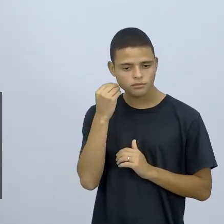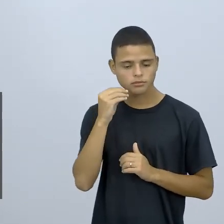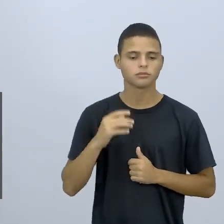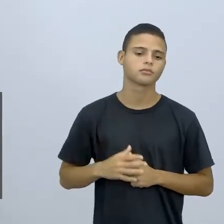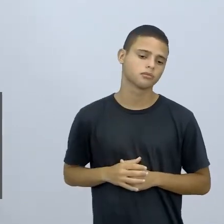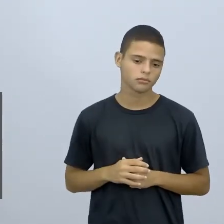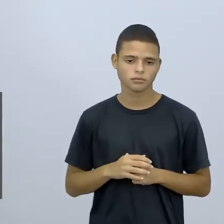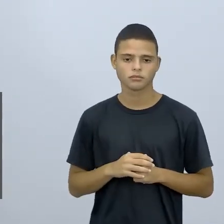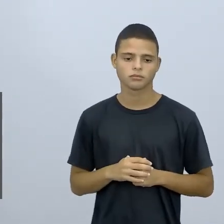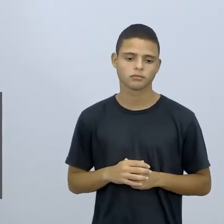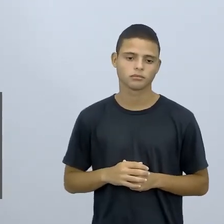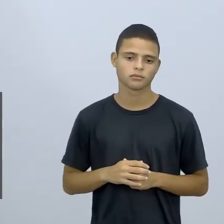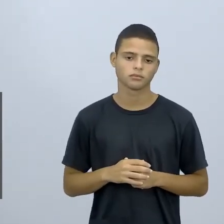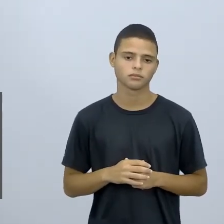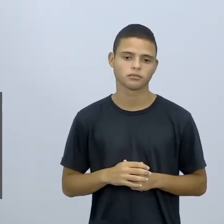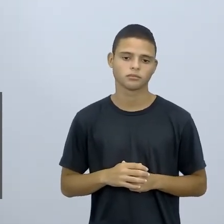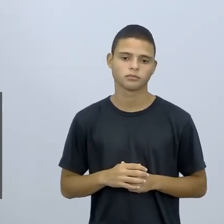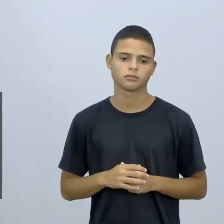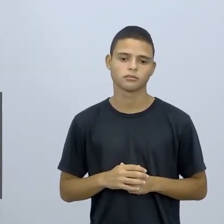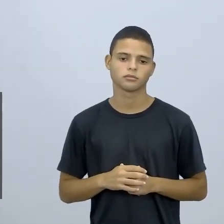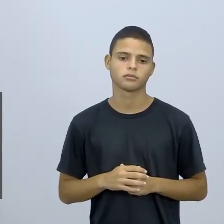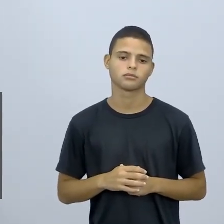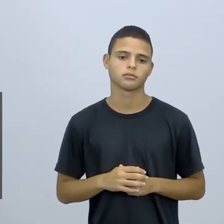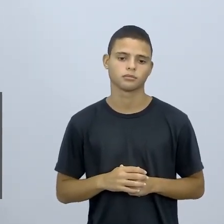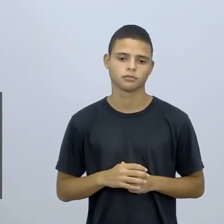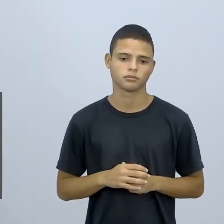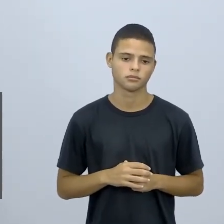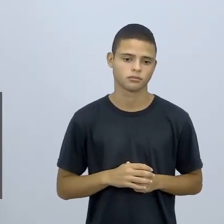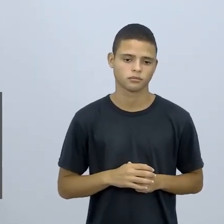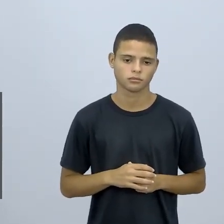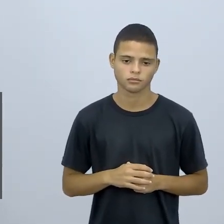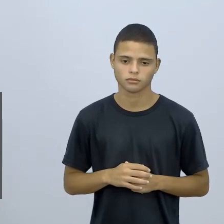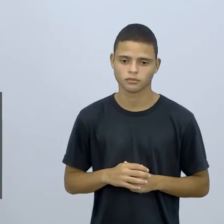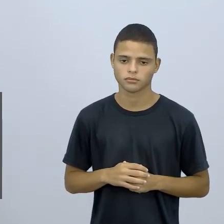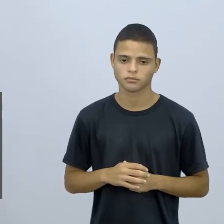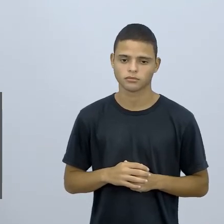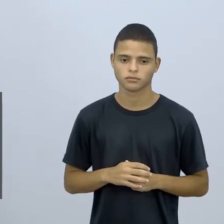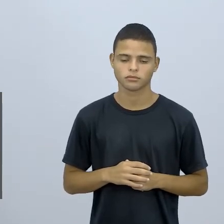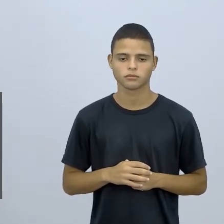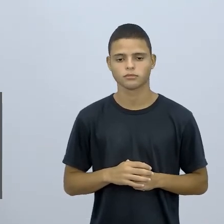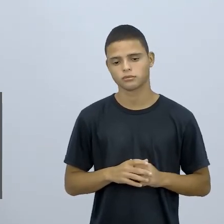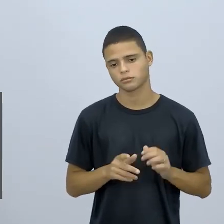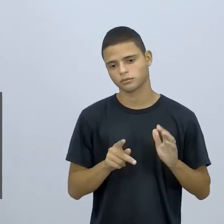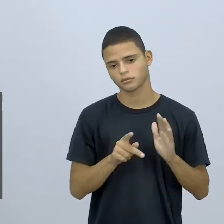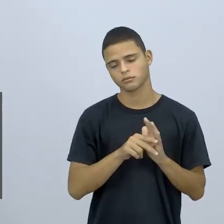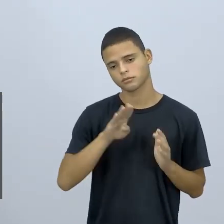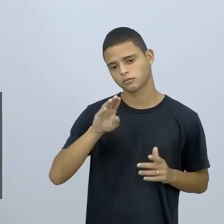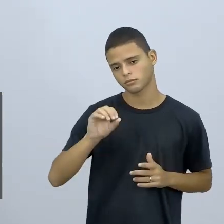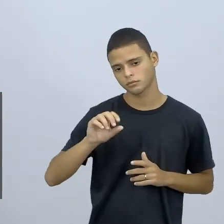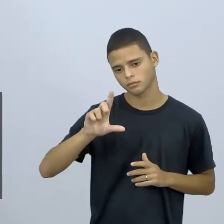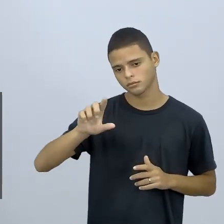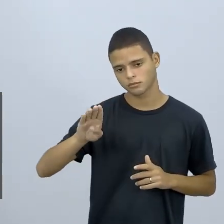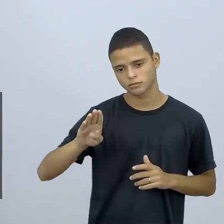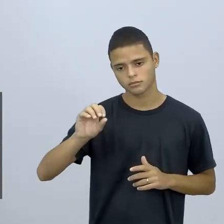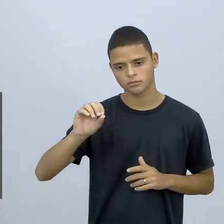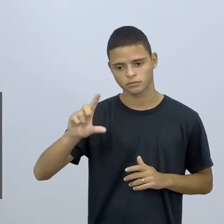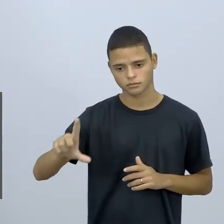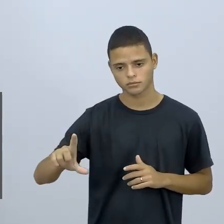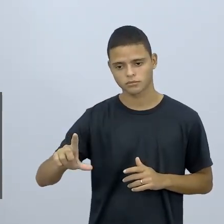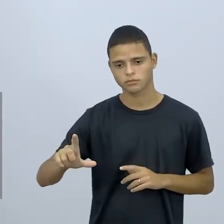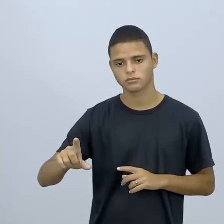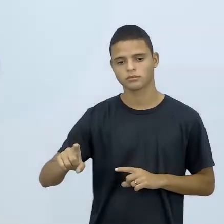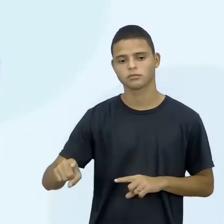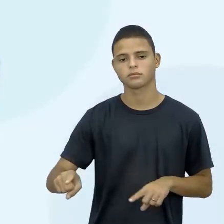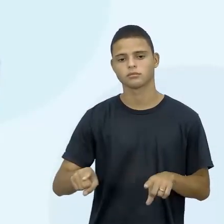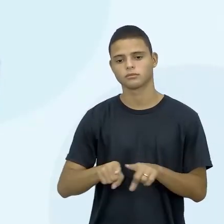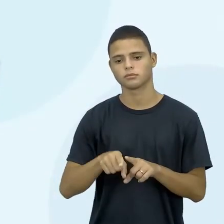aí. Aqui a eu sempre estou olhando para outra câmera. Para o goalball também. Eu vou pôr para vocês aqui o